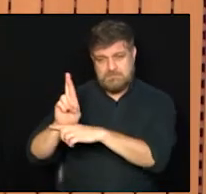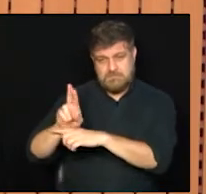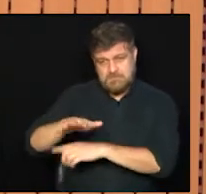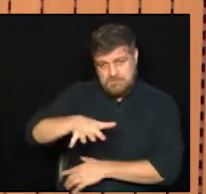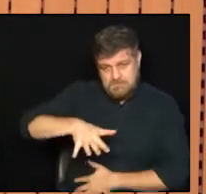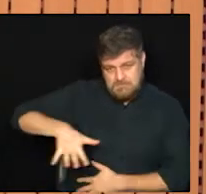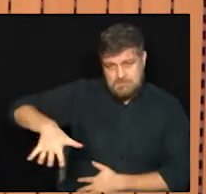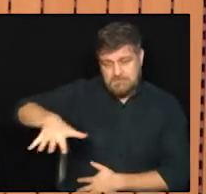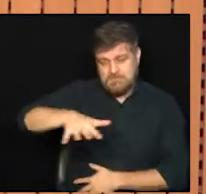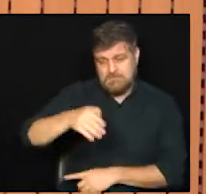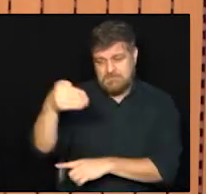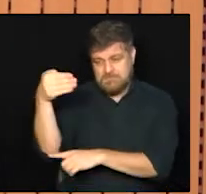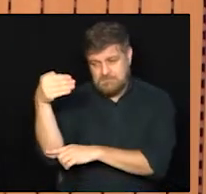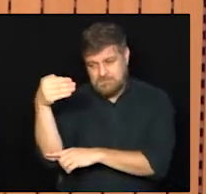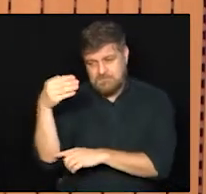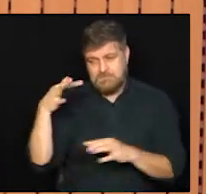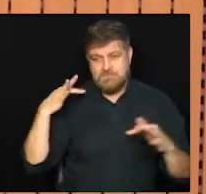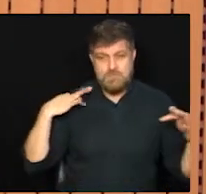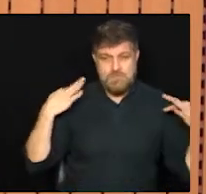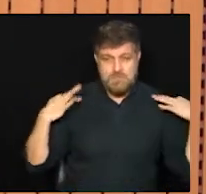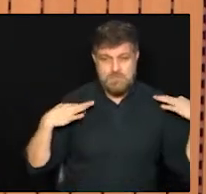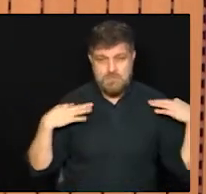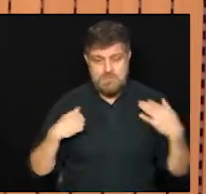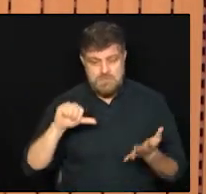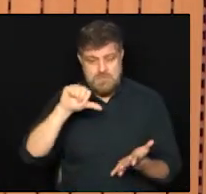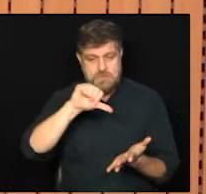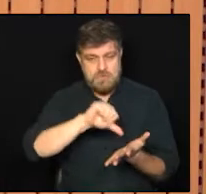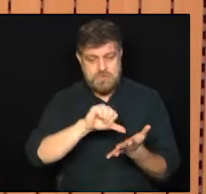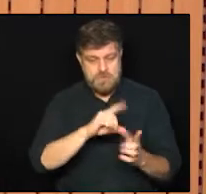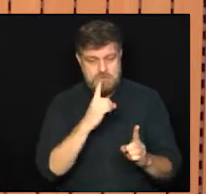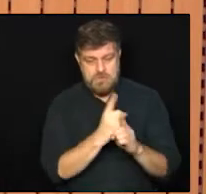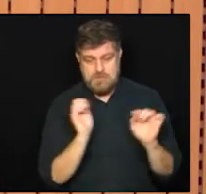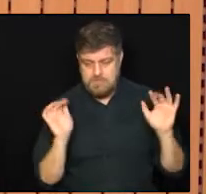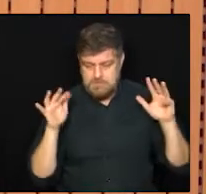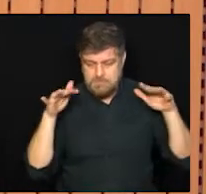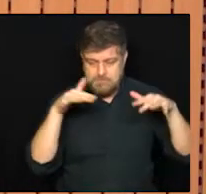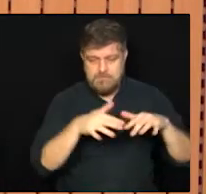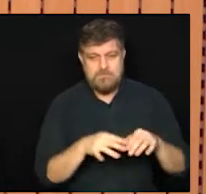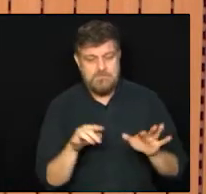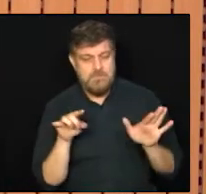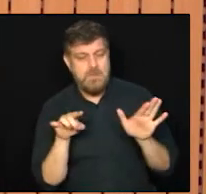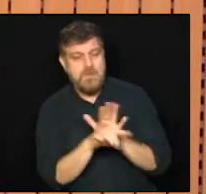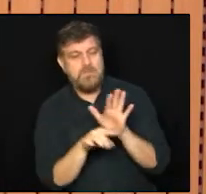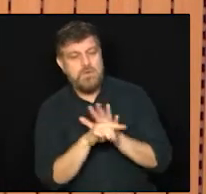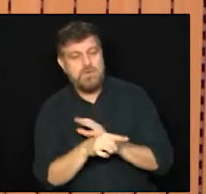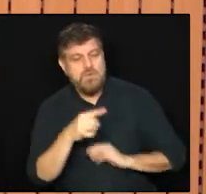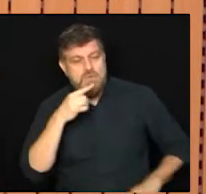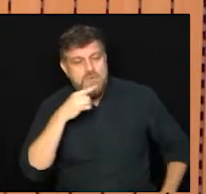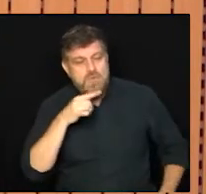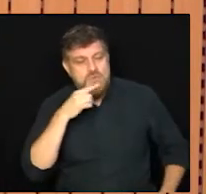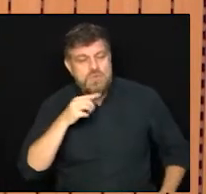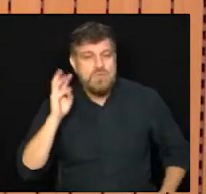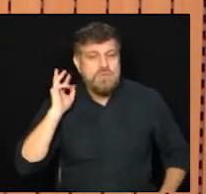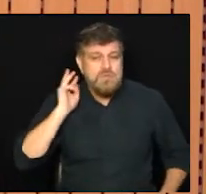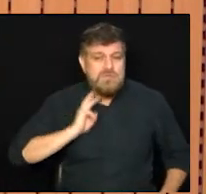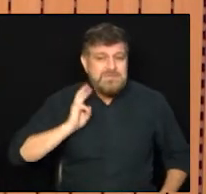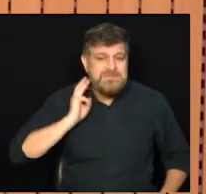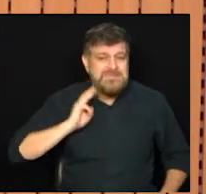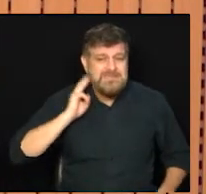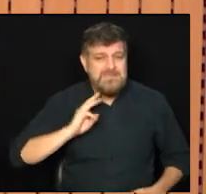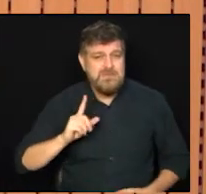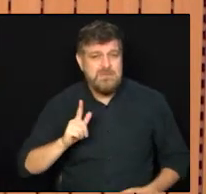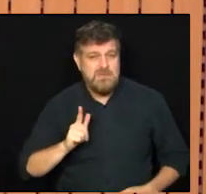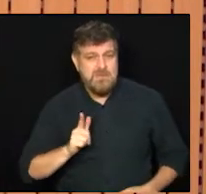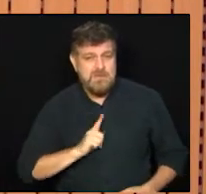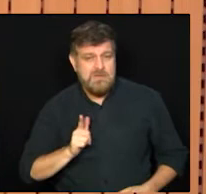de hotelaria, turismo e eventos. Eu pergunto aos vereadores Eduardo Magoga, Cecílio Santos, se gostaria